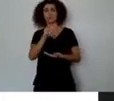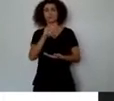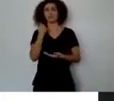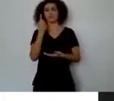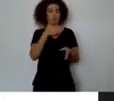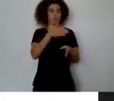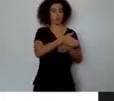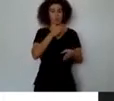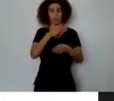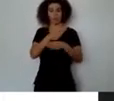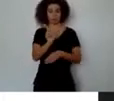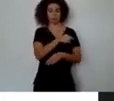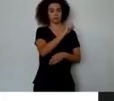negados.